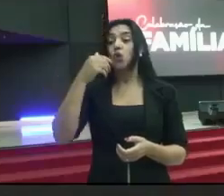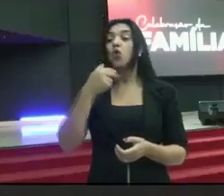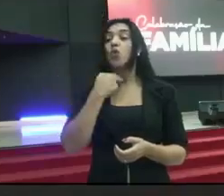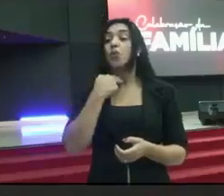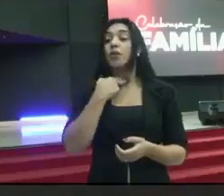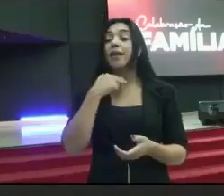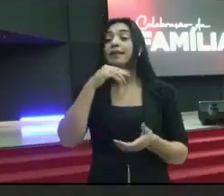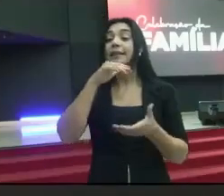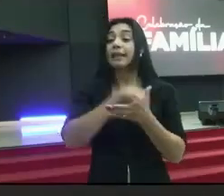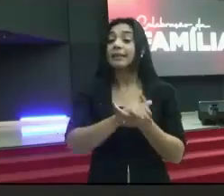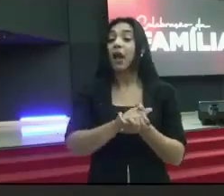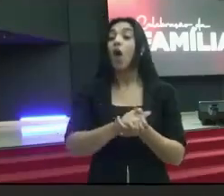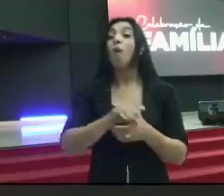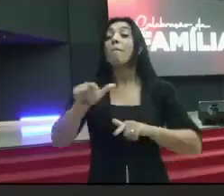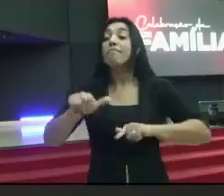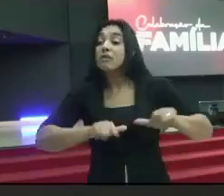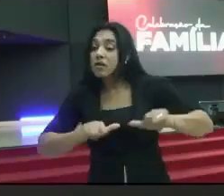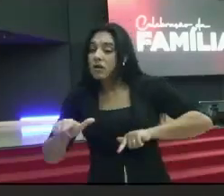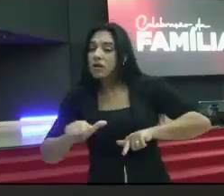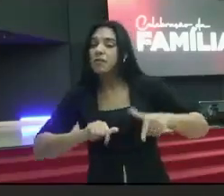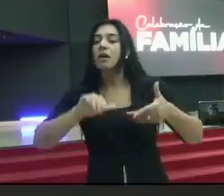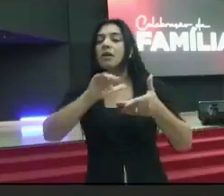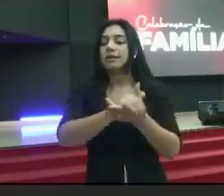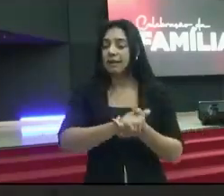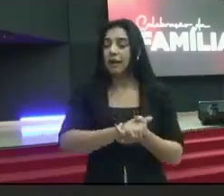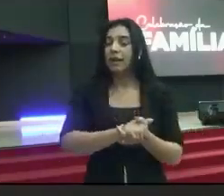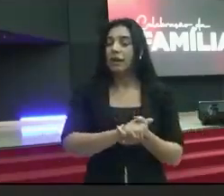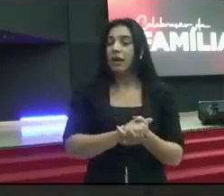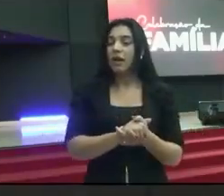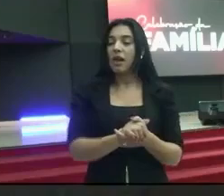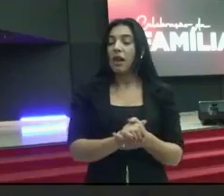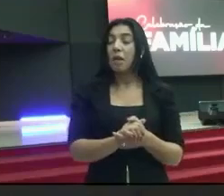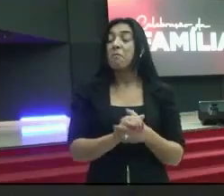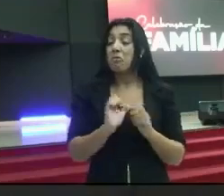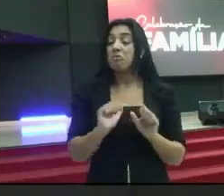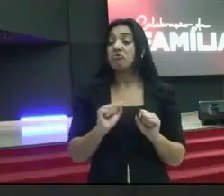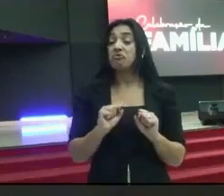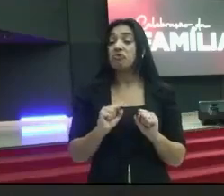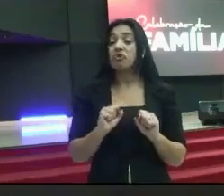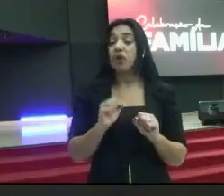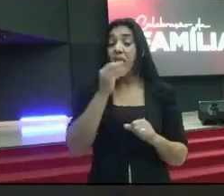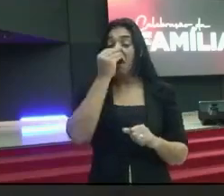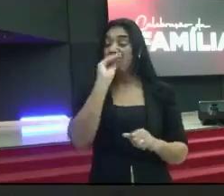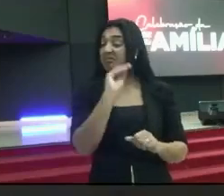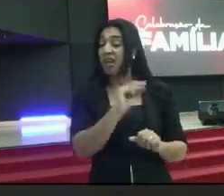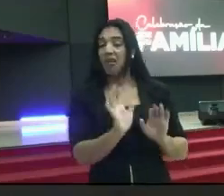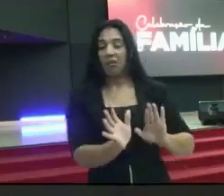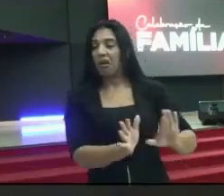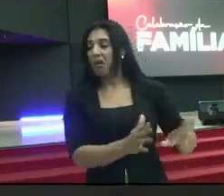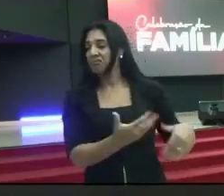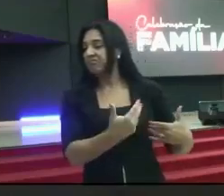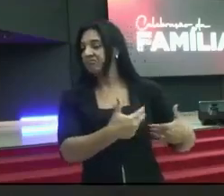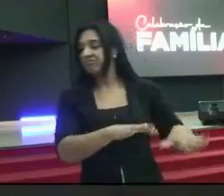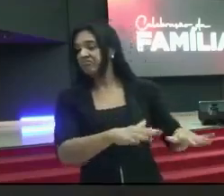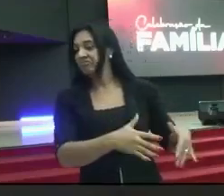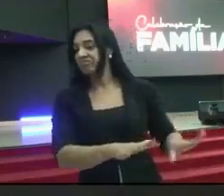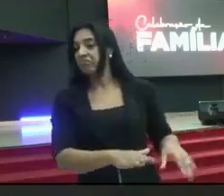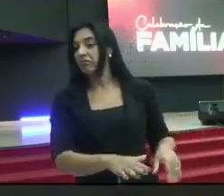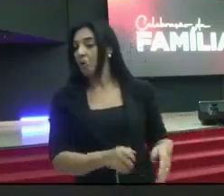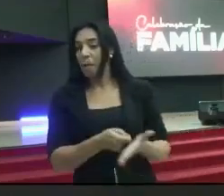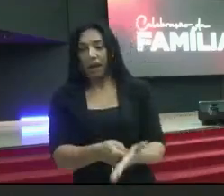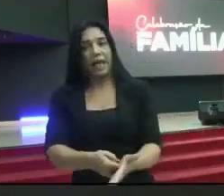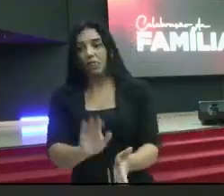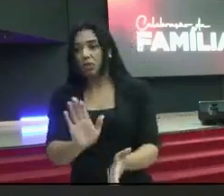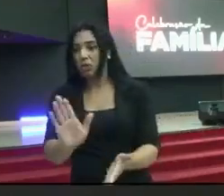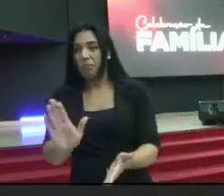primo poderia casar. E o parente remidor podia recusar, ele não era obrigado. Ele